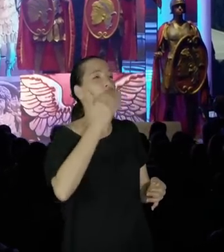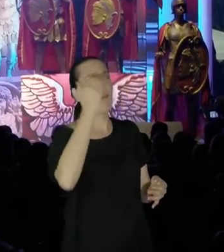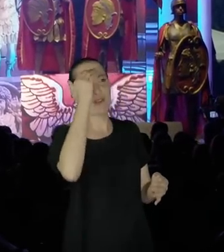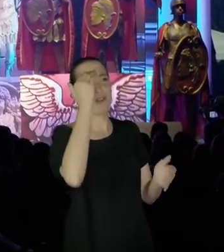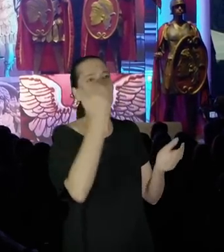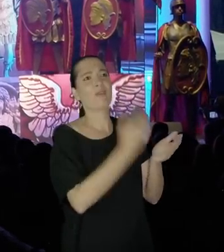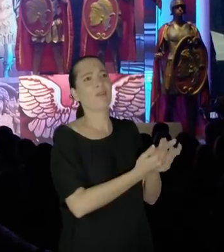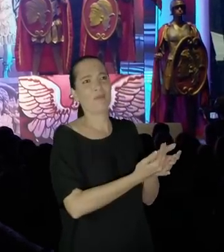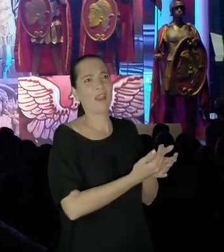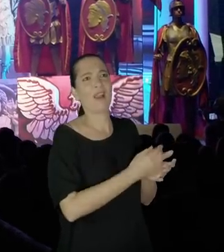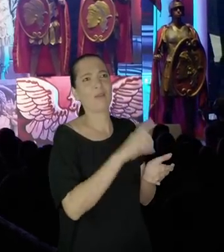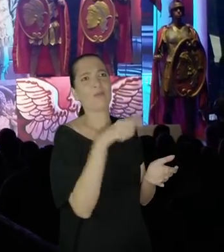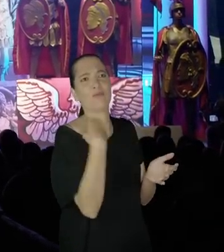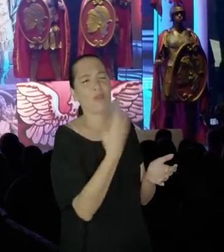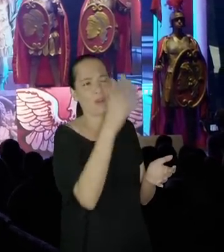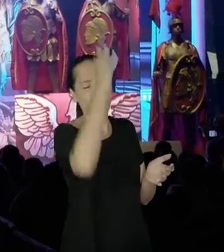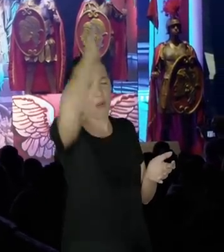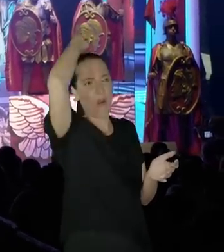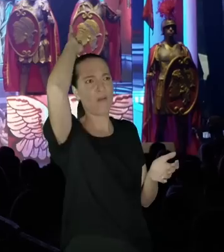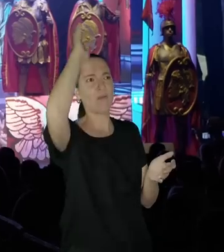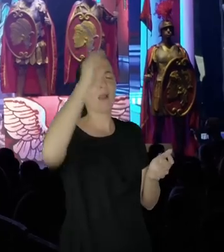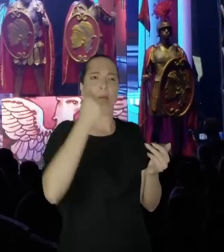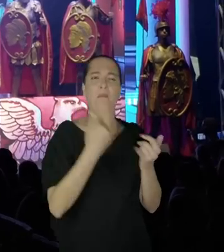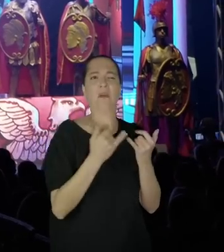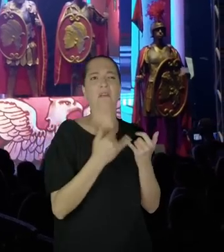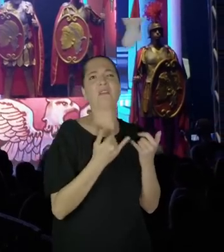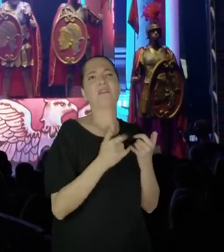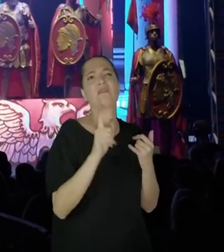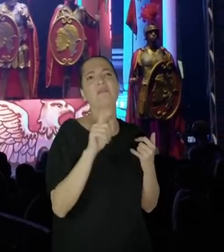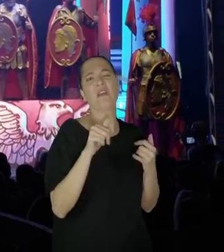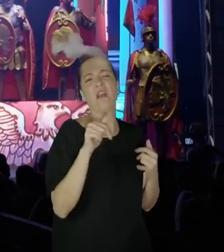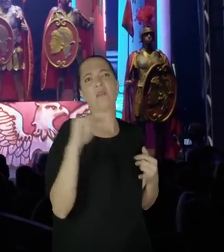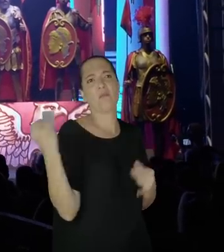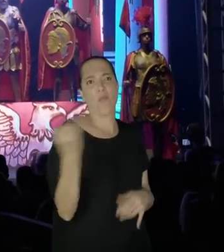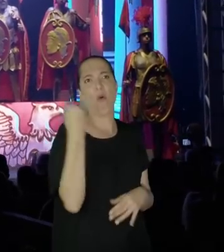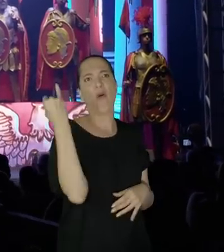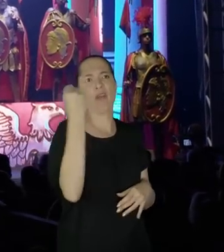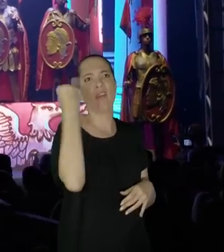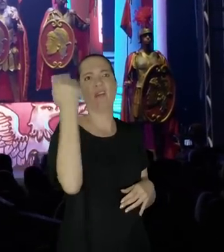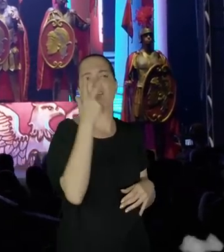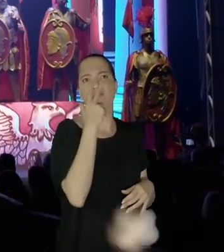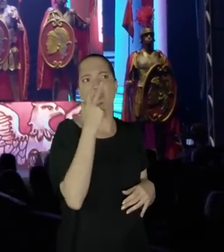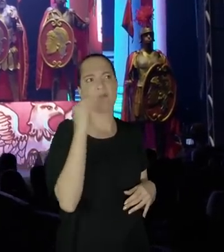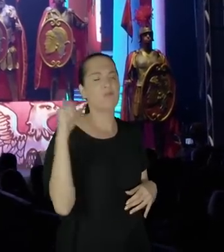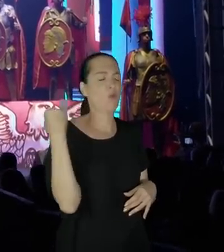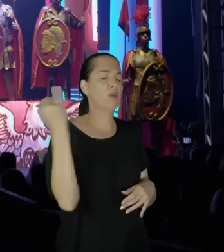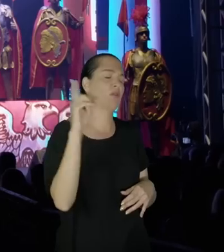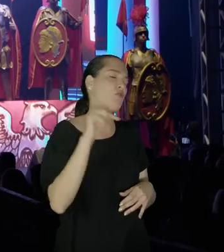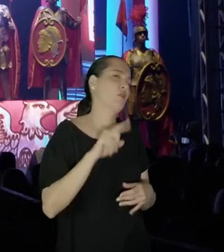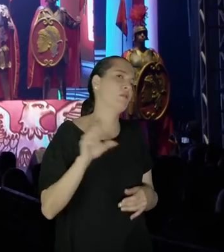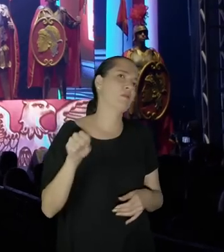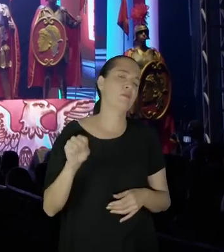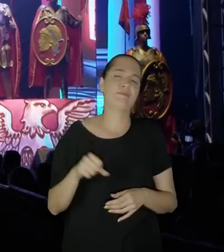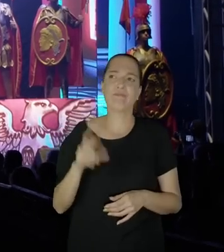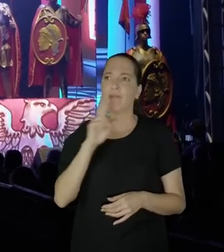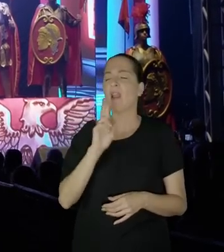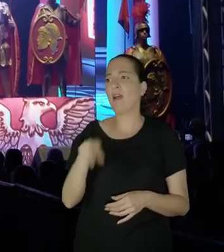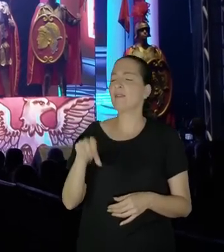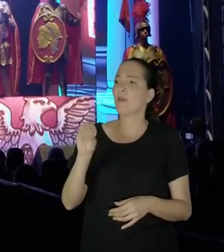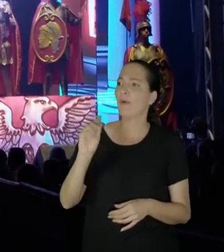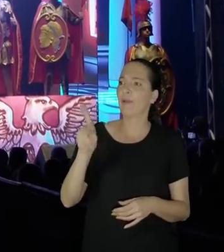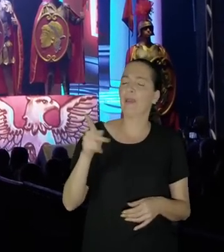Romano. Tudo indica ser um prisioneiro importante. Tem razão. Melhor